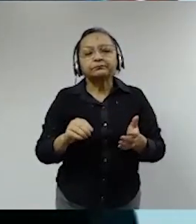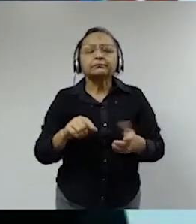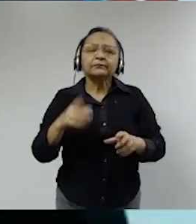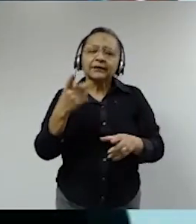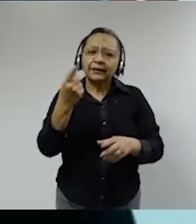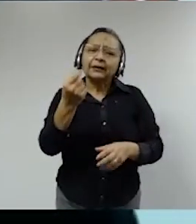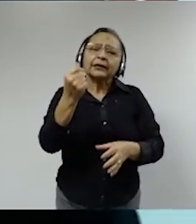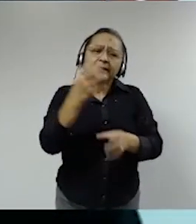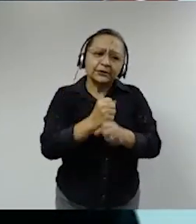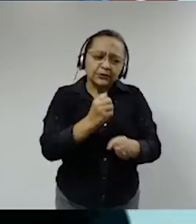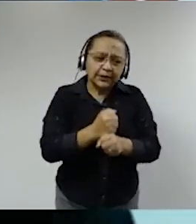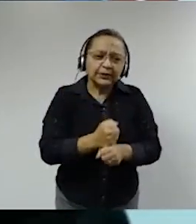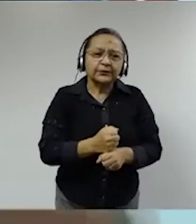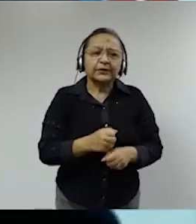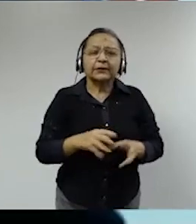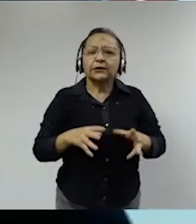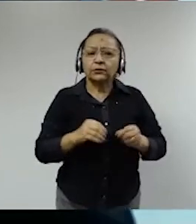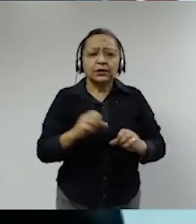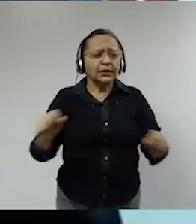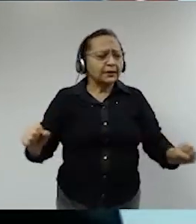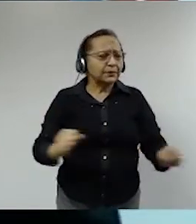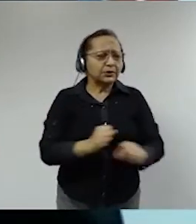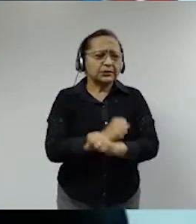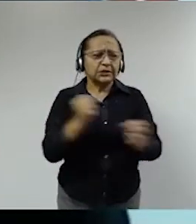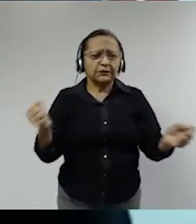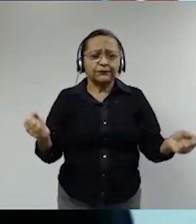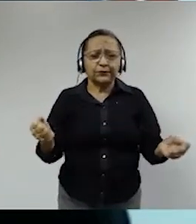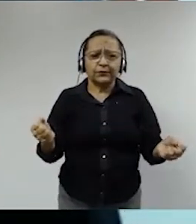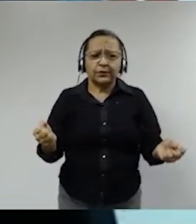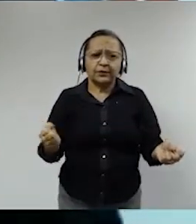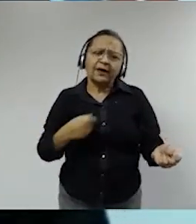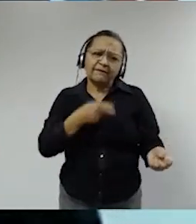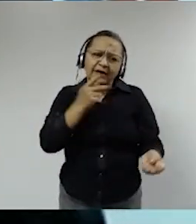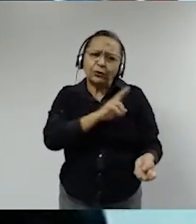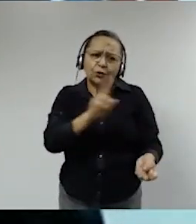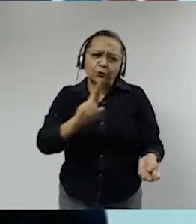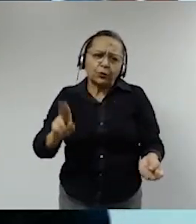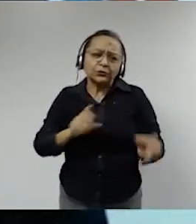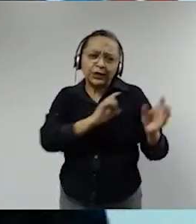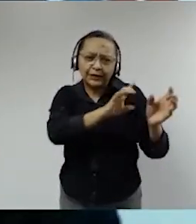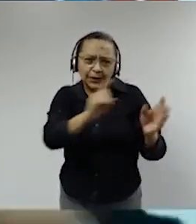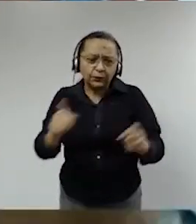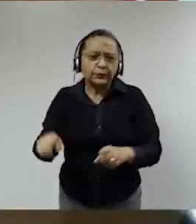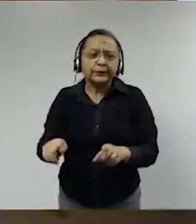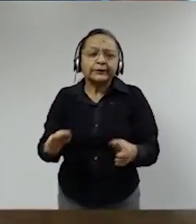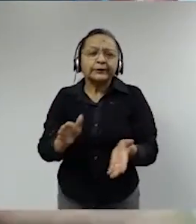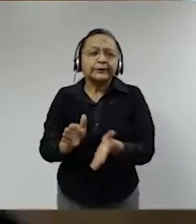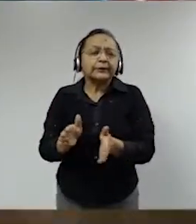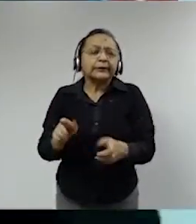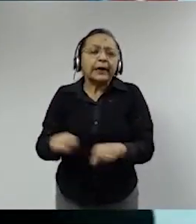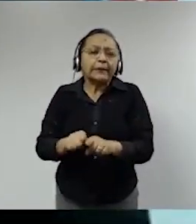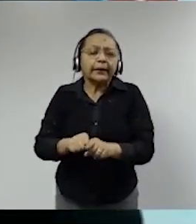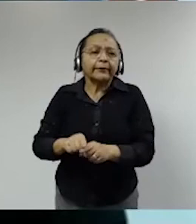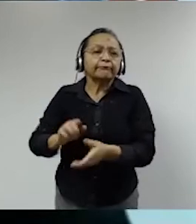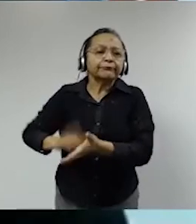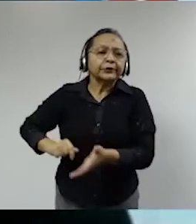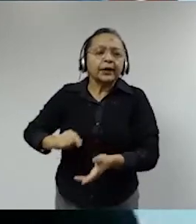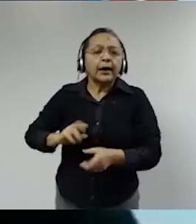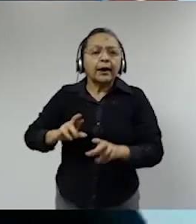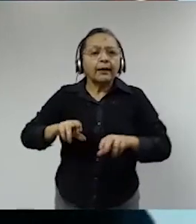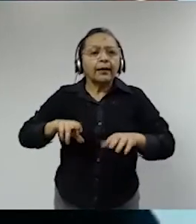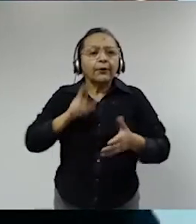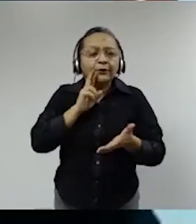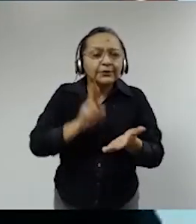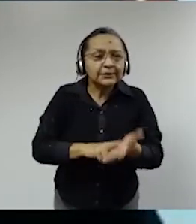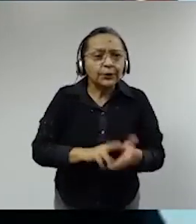tesoureiro José Augusto Noronha. Impossível deixar de reconhecer os esforços do nosso grande Rony, presidente